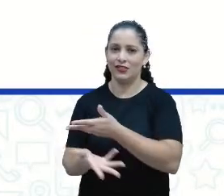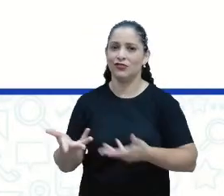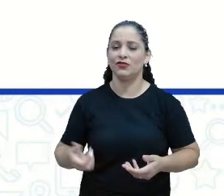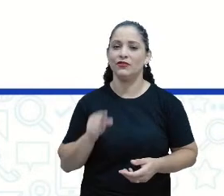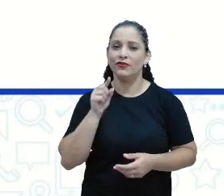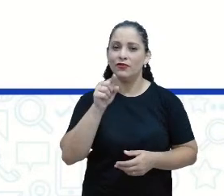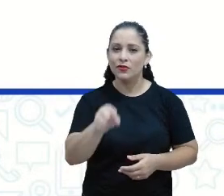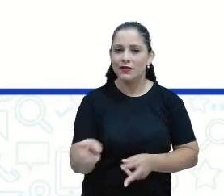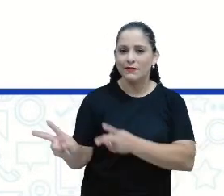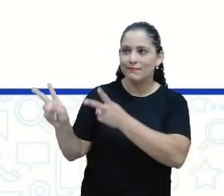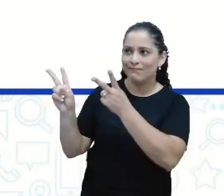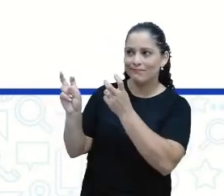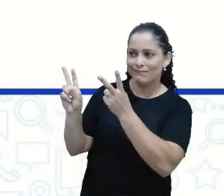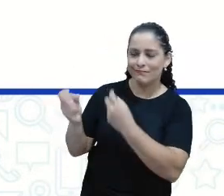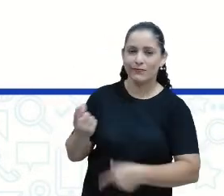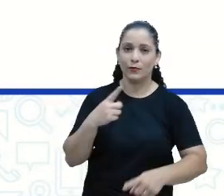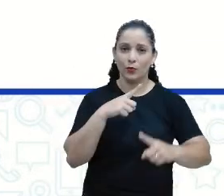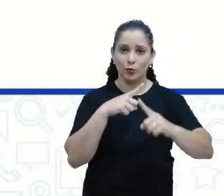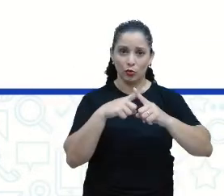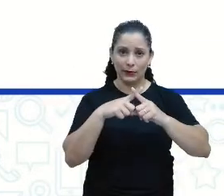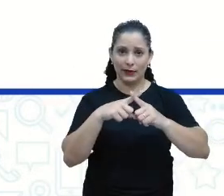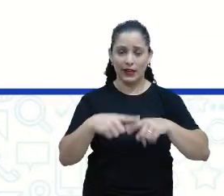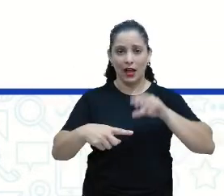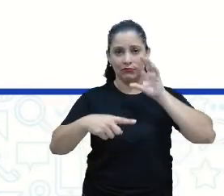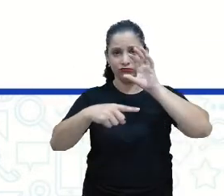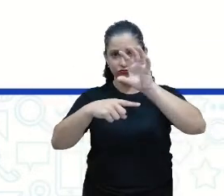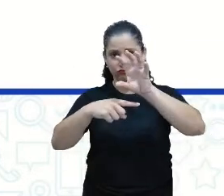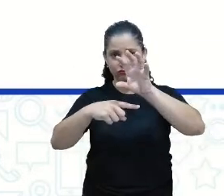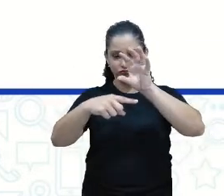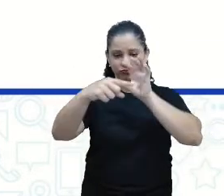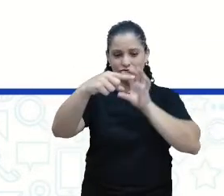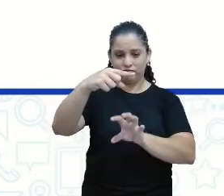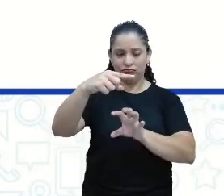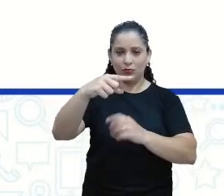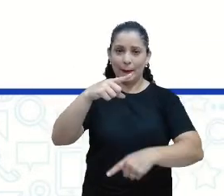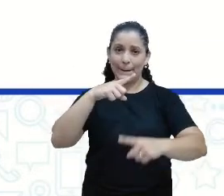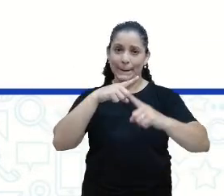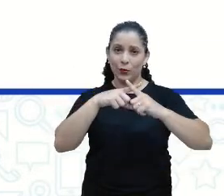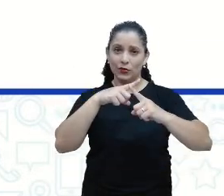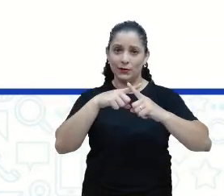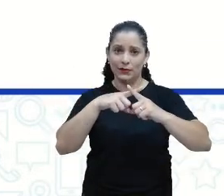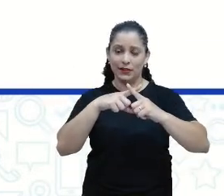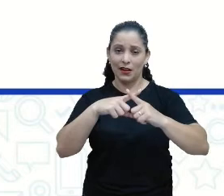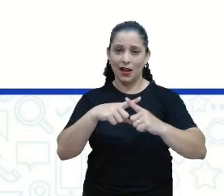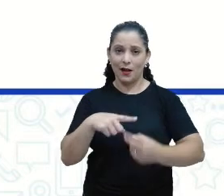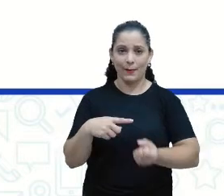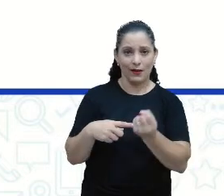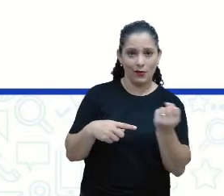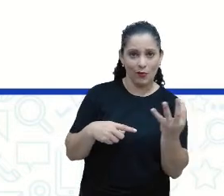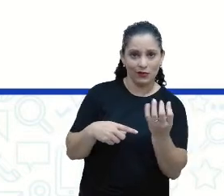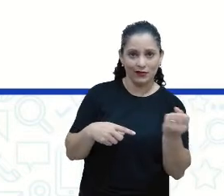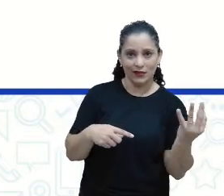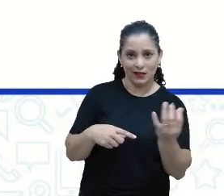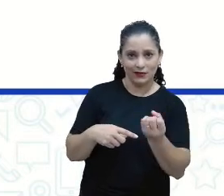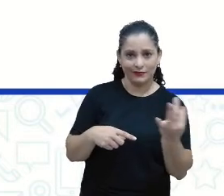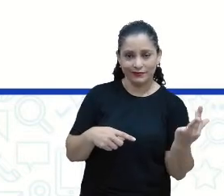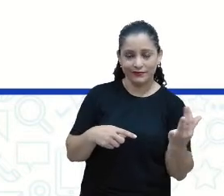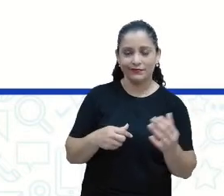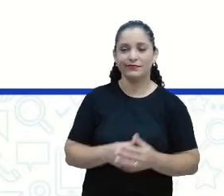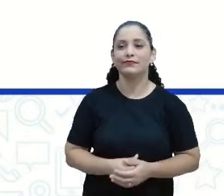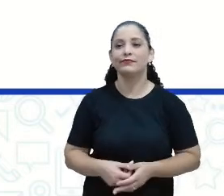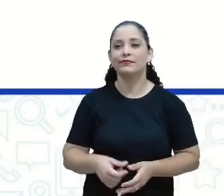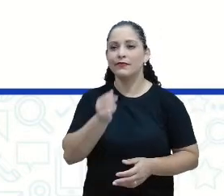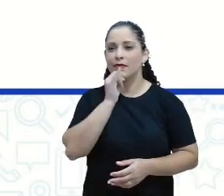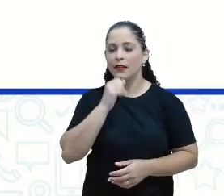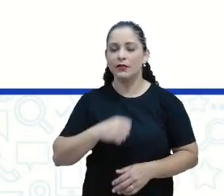vai multiplicar tanto o numerador quanto o denominador pelo mesmo valor, certo? Vamos multiplicar